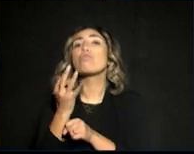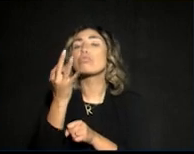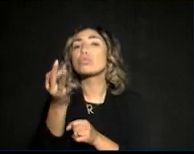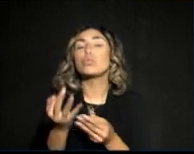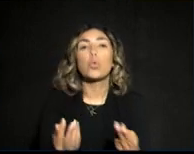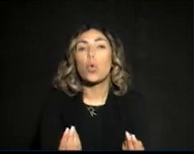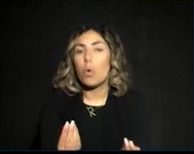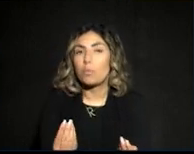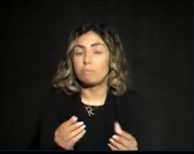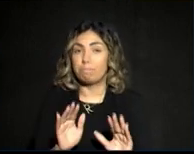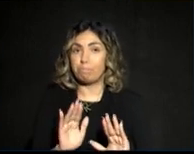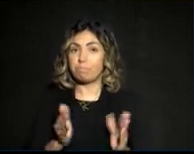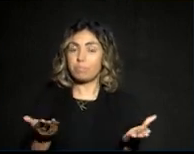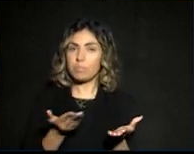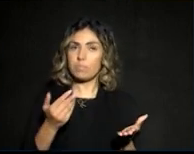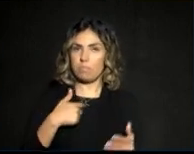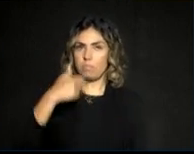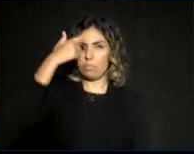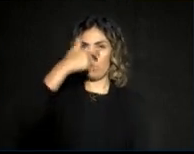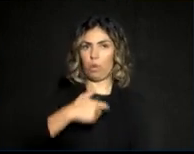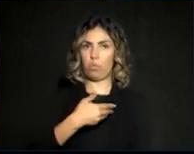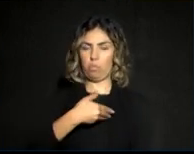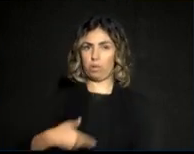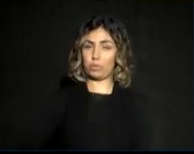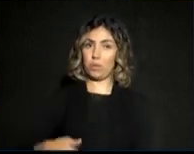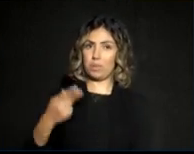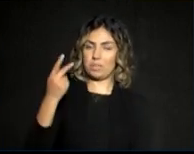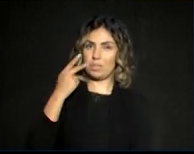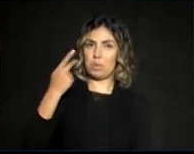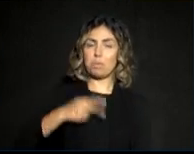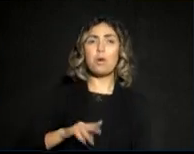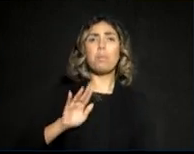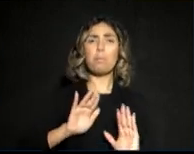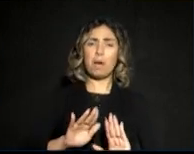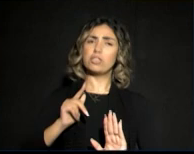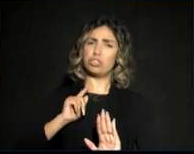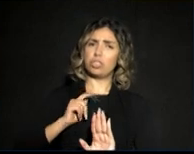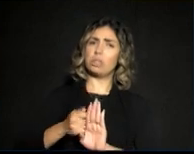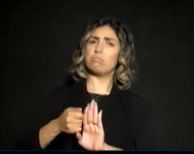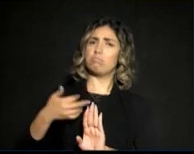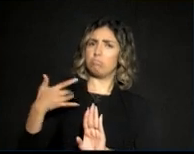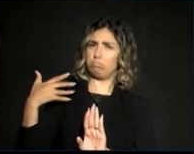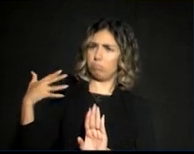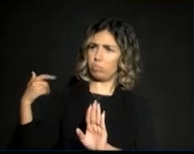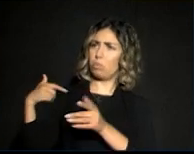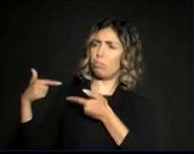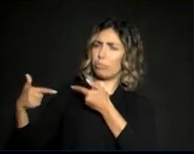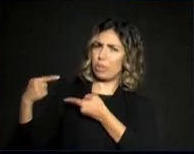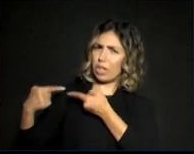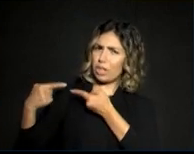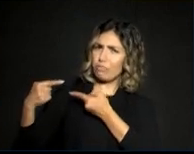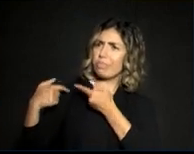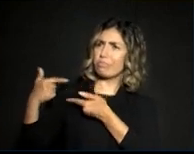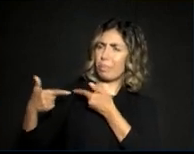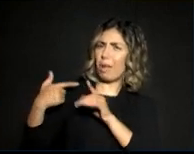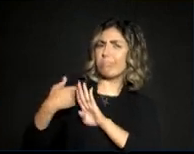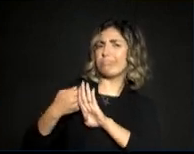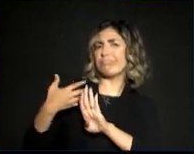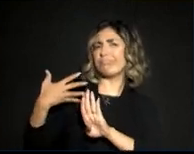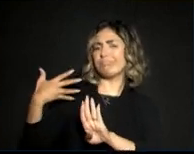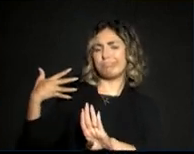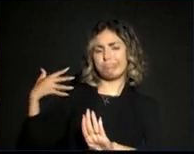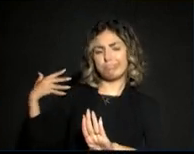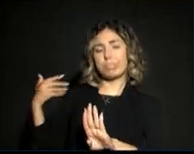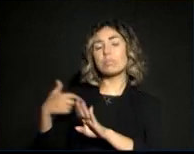anos Eu Me apresento Cida como novo governador de São Paulo mas eu tenho uma longa trajetória na vida pública na vida política aqui do nosso